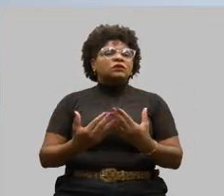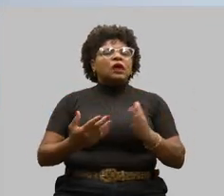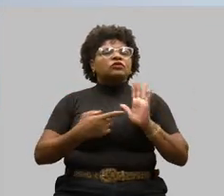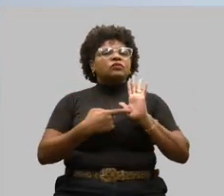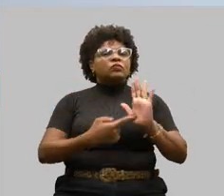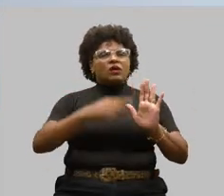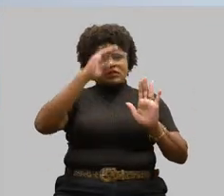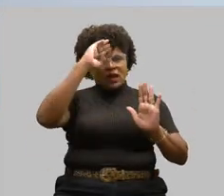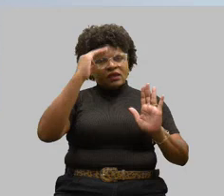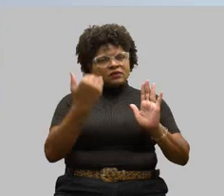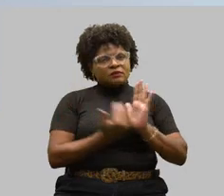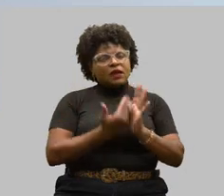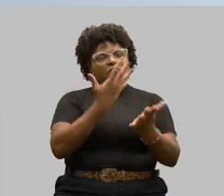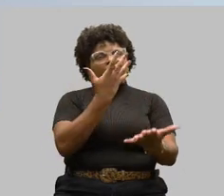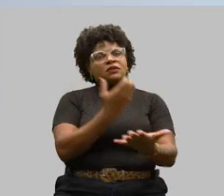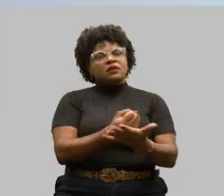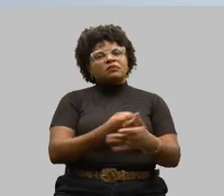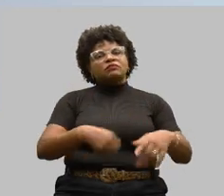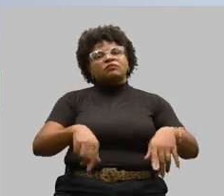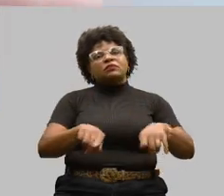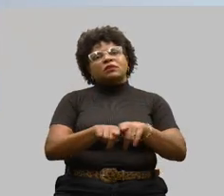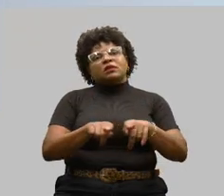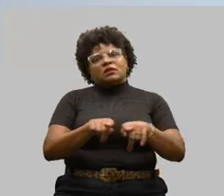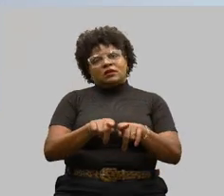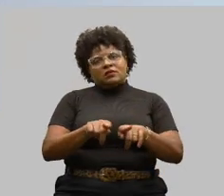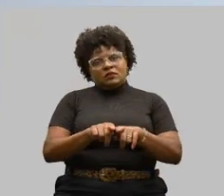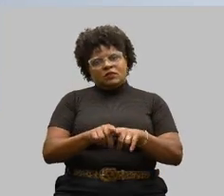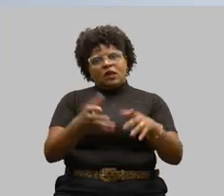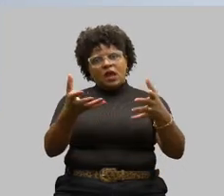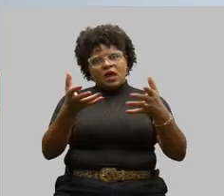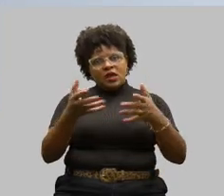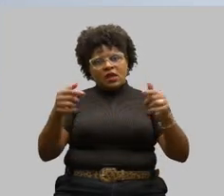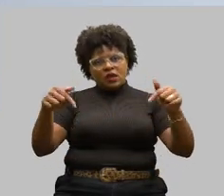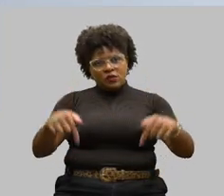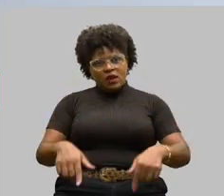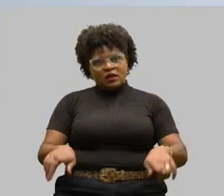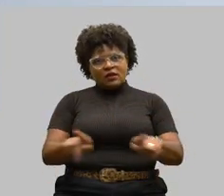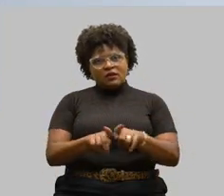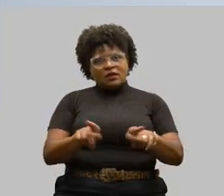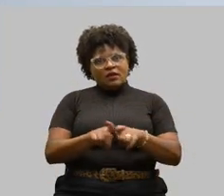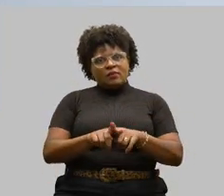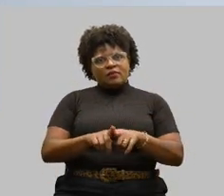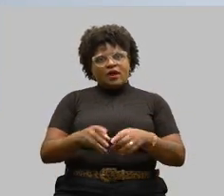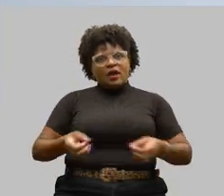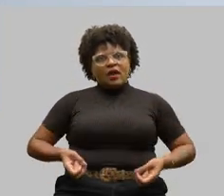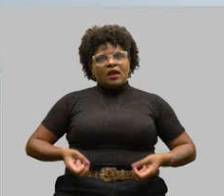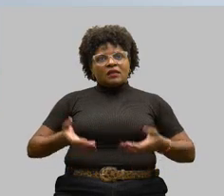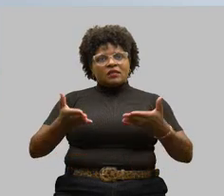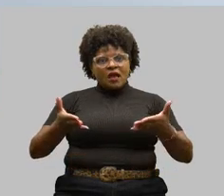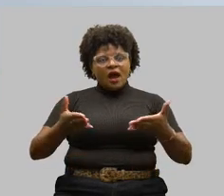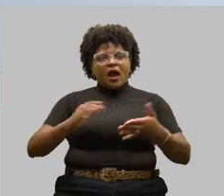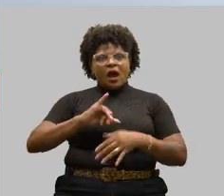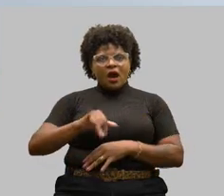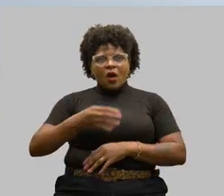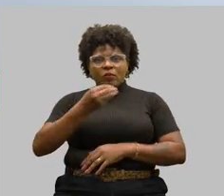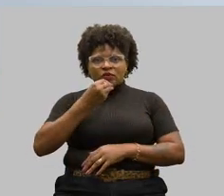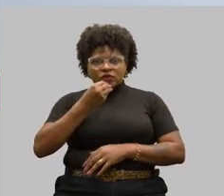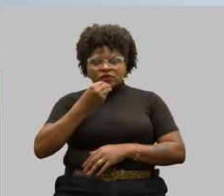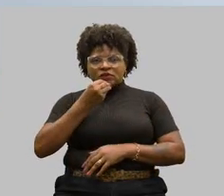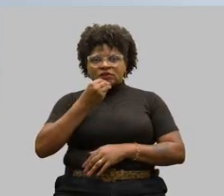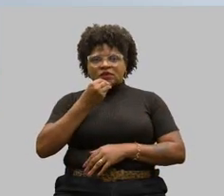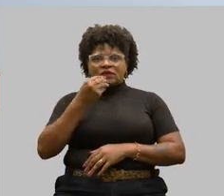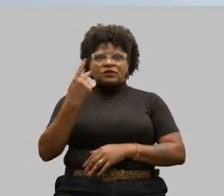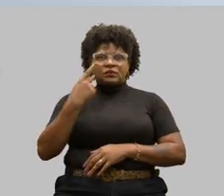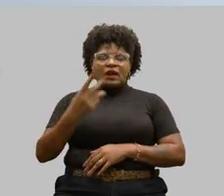aceitação e queria fazer aqui se fosse possível ainda dar um espaço para que o Henry pudesse contribuir hoje